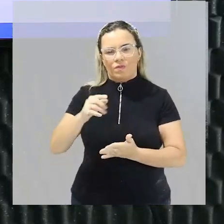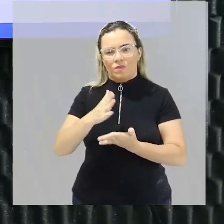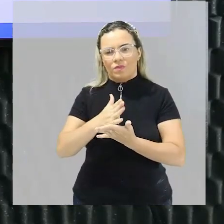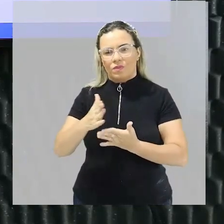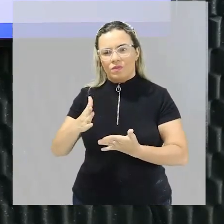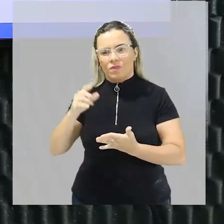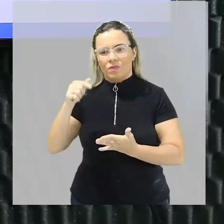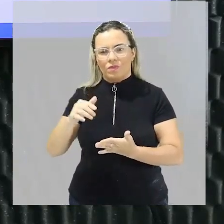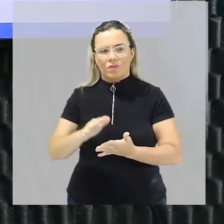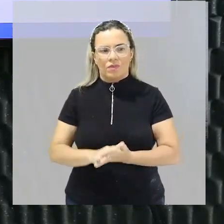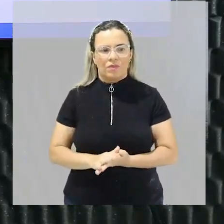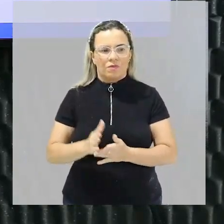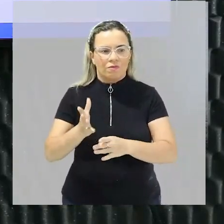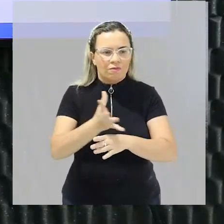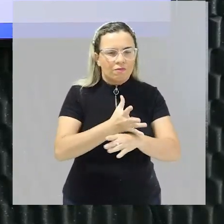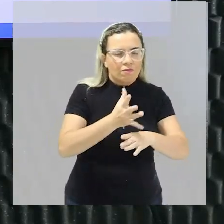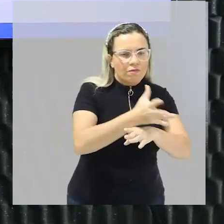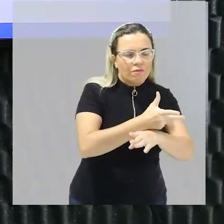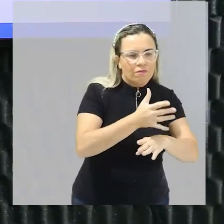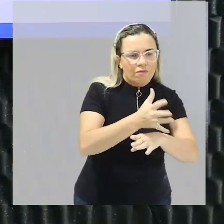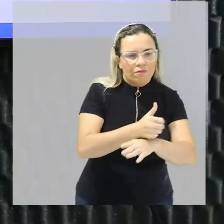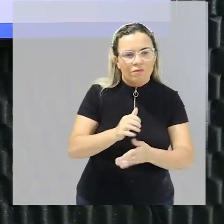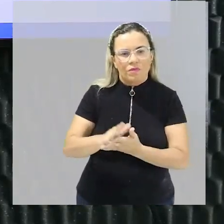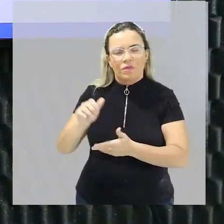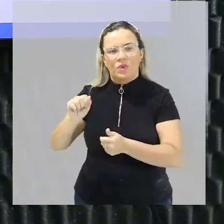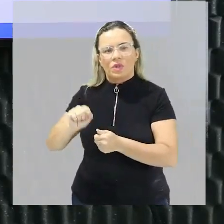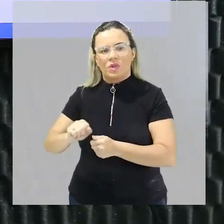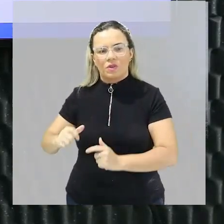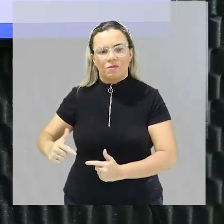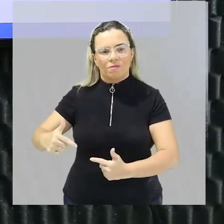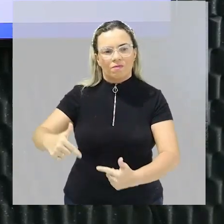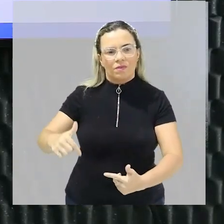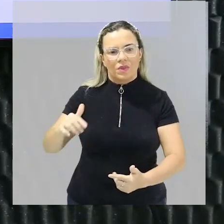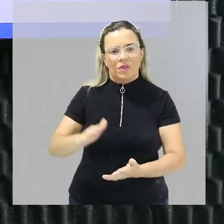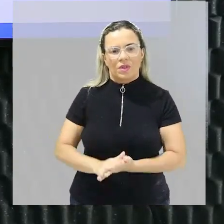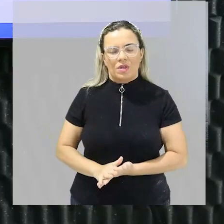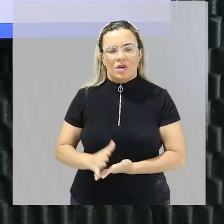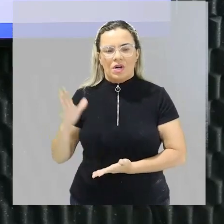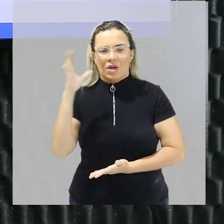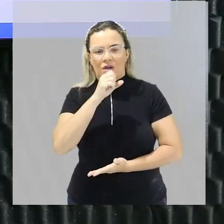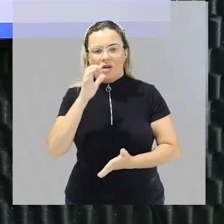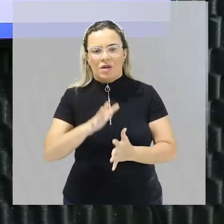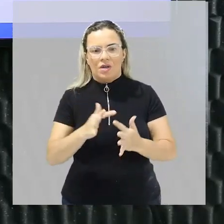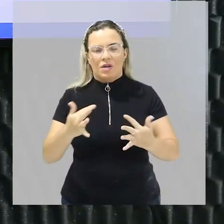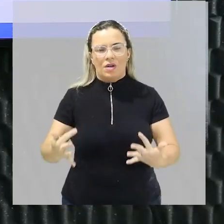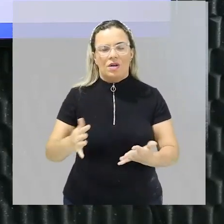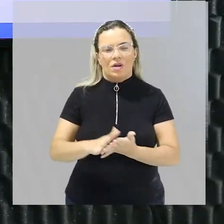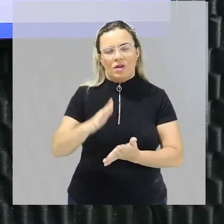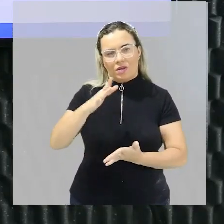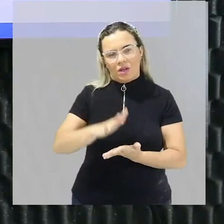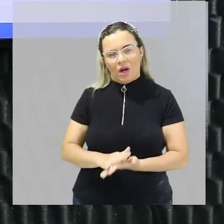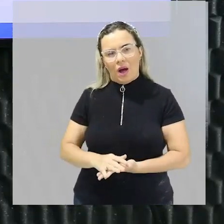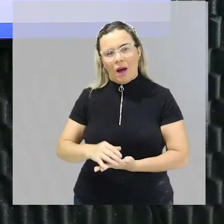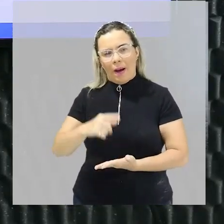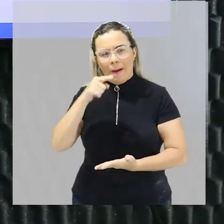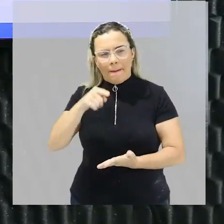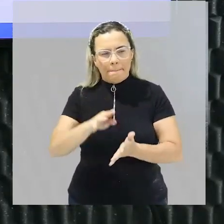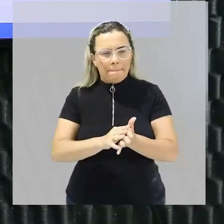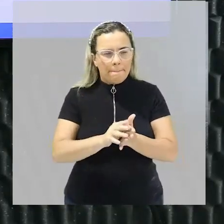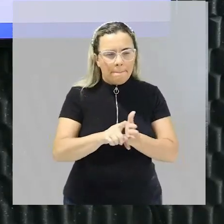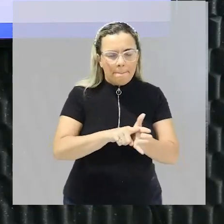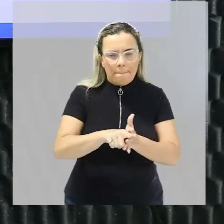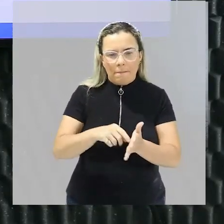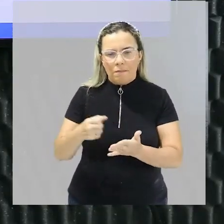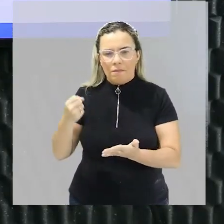Iniciante, tentar colar, entra em ação, mas bem depressa. A simples lei da oferta e da procura, segundo as necessidades, não